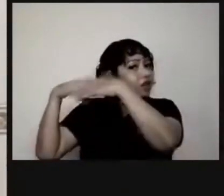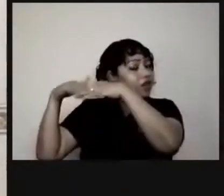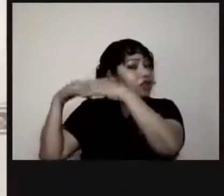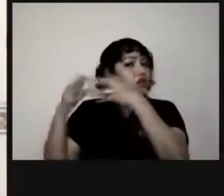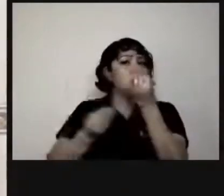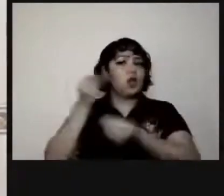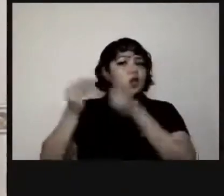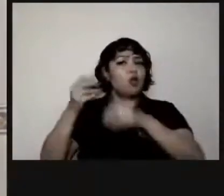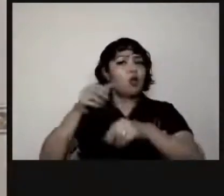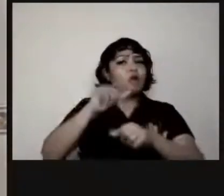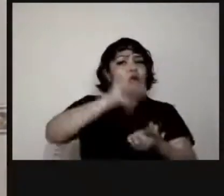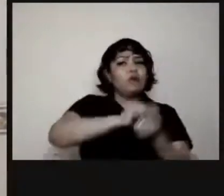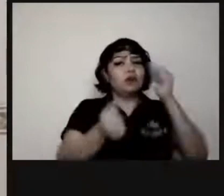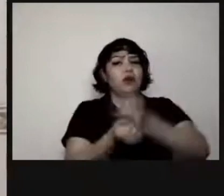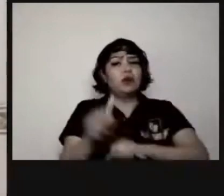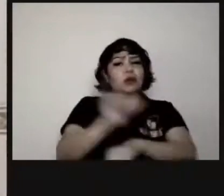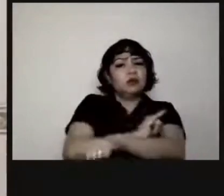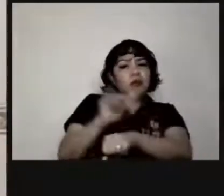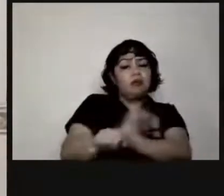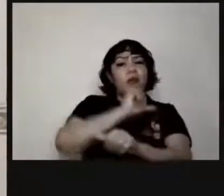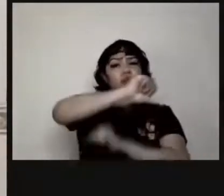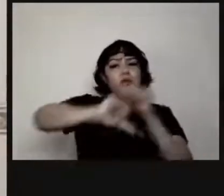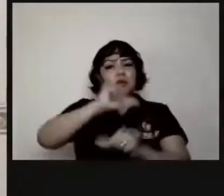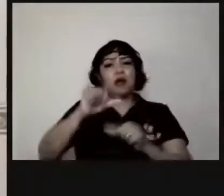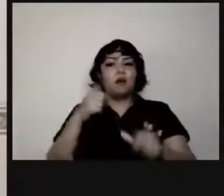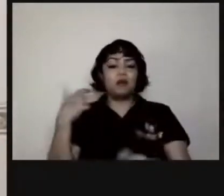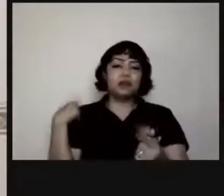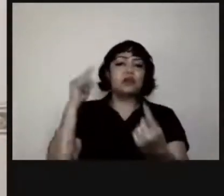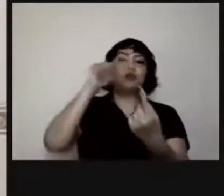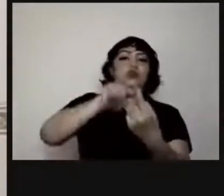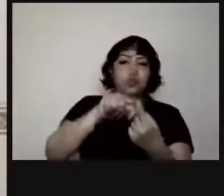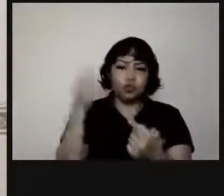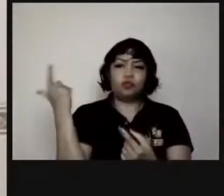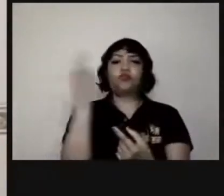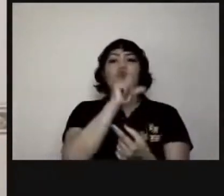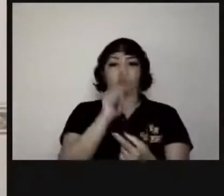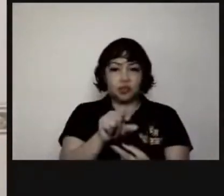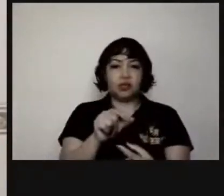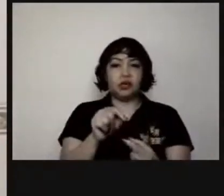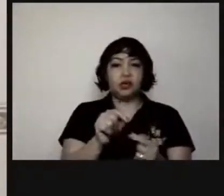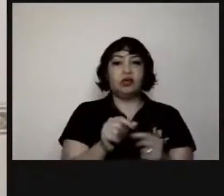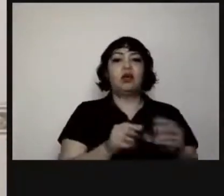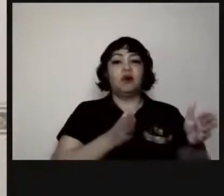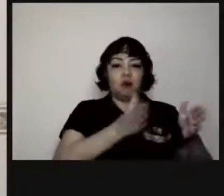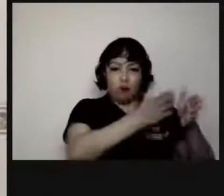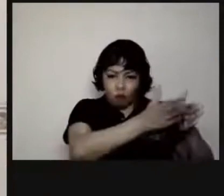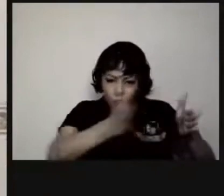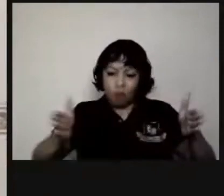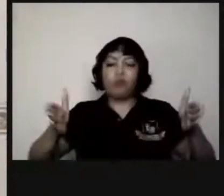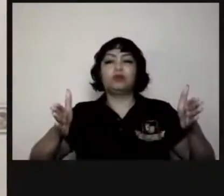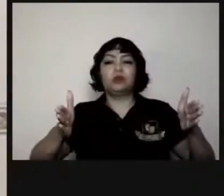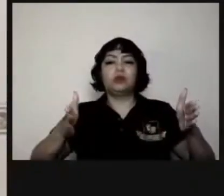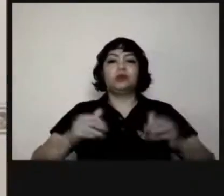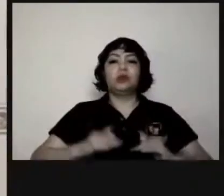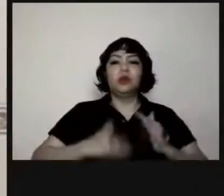alcançar independência, ordem e progresso. Essa poesia é do Eduardo Colamego. Tá? Então, é interessante